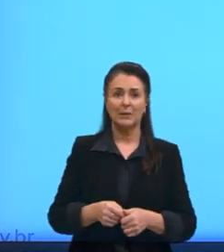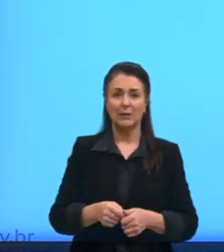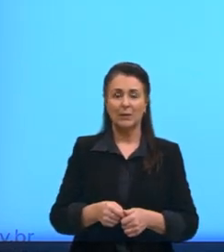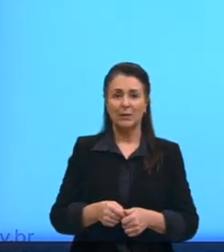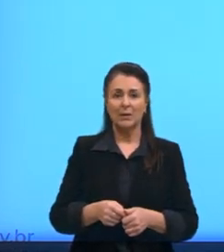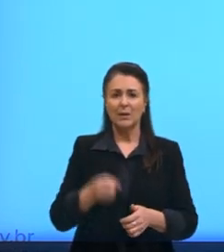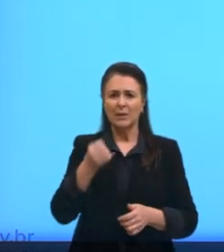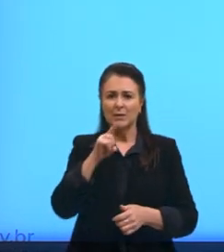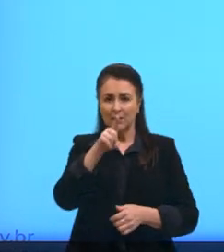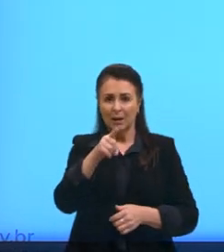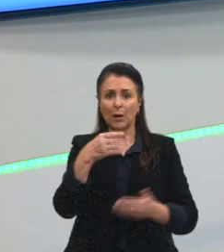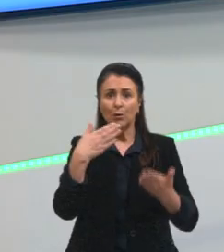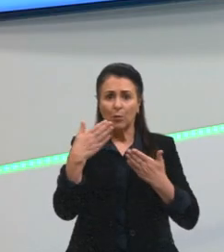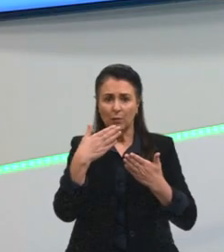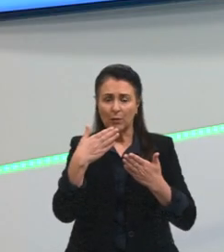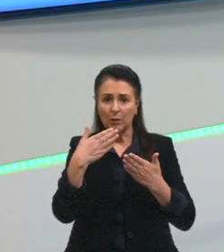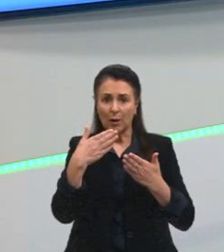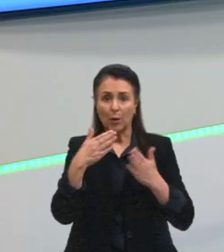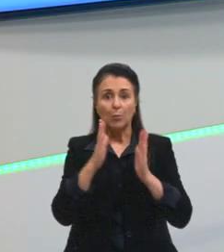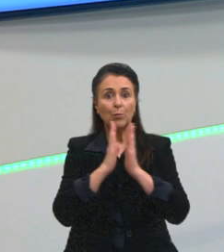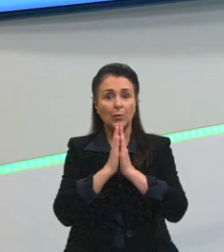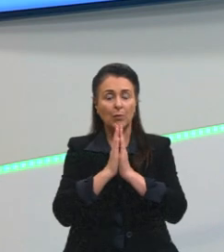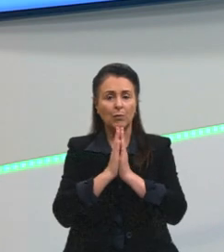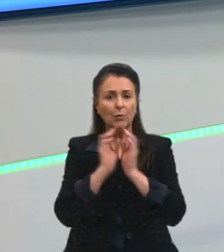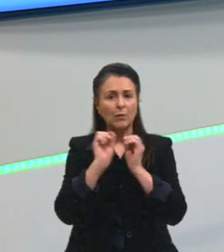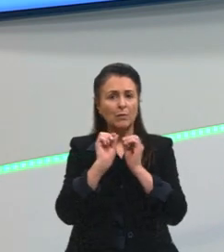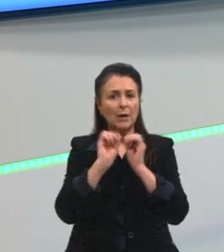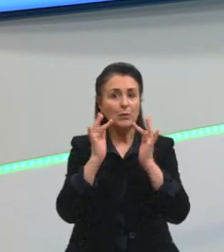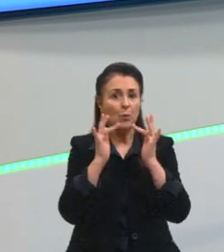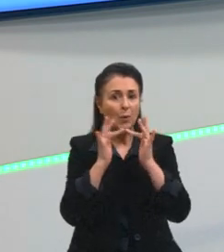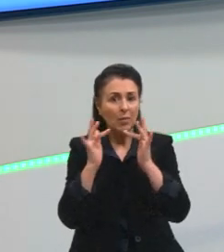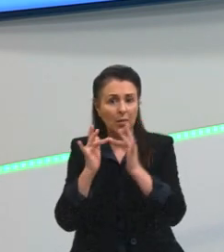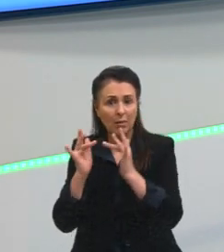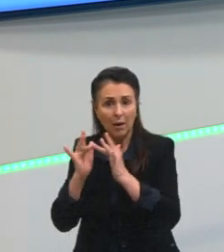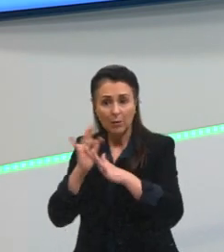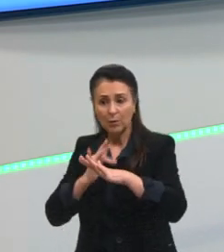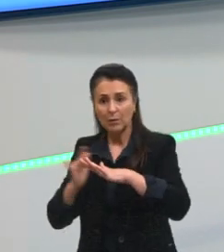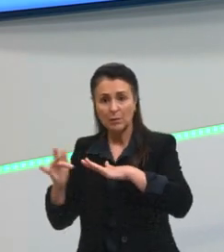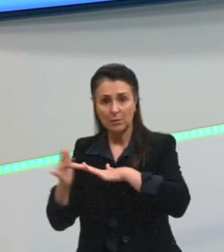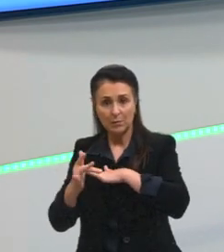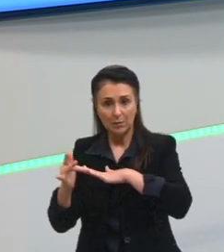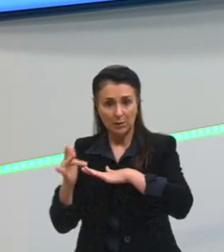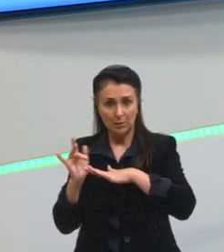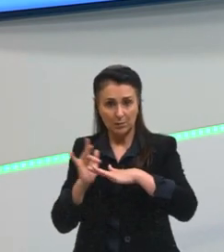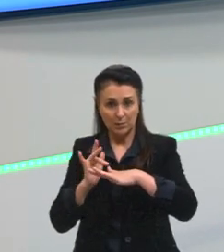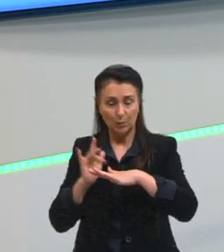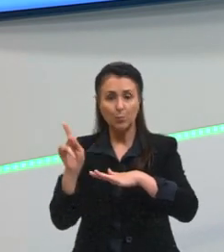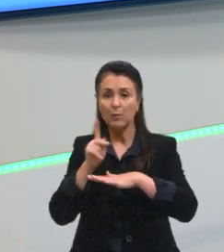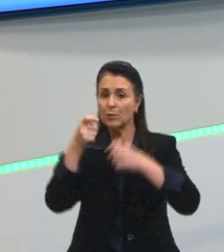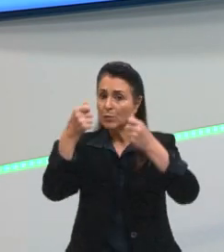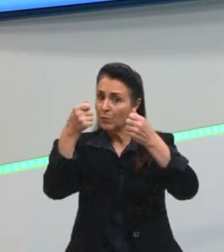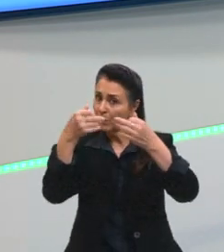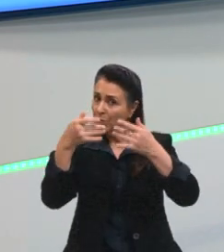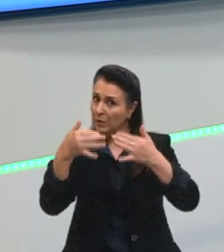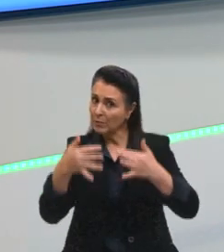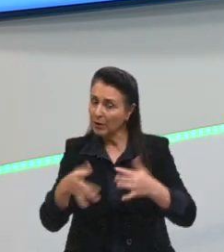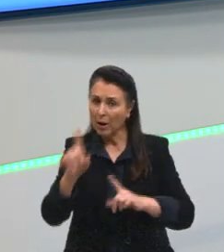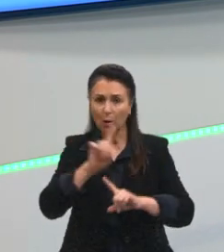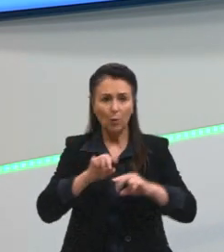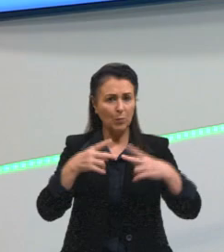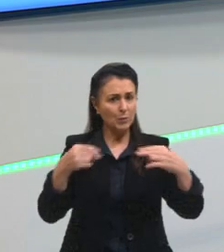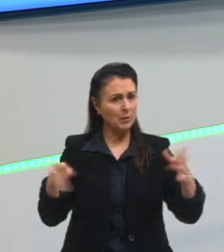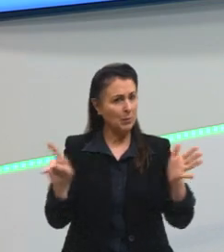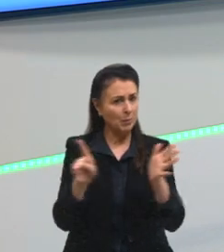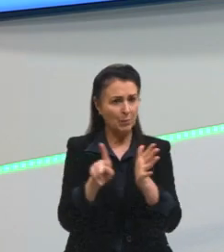se vocês tiverem dúvida por favor entre em contato com a gente pelas redes sociais certo que aí a gente detalhe um pouquinho mais alguma questão